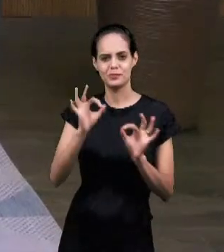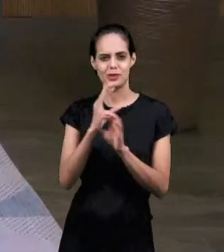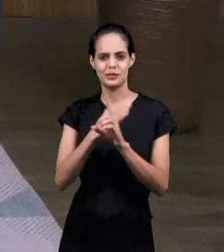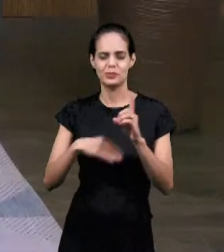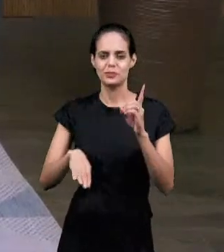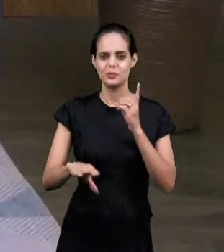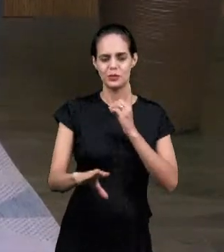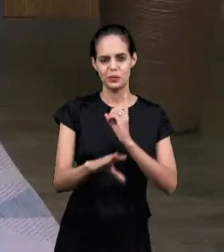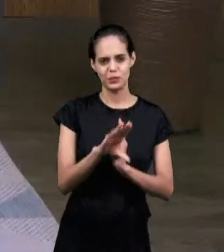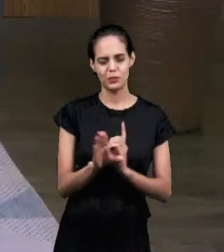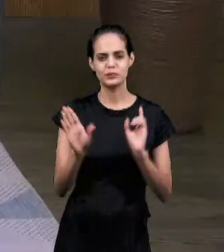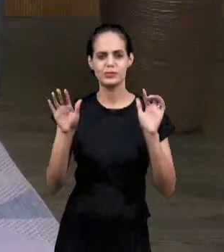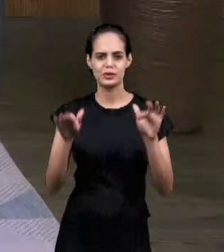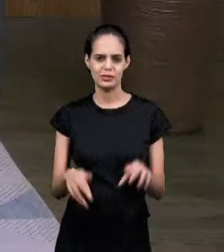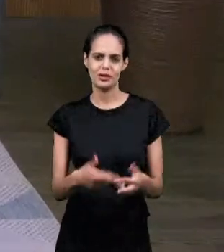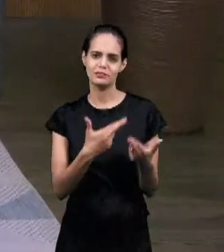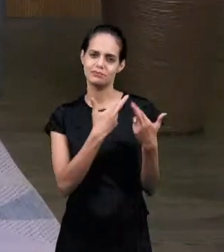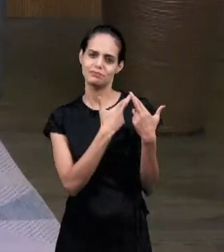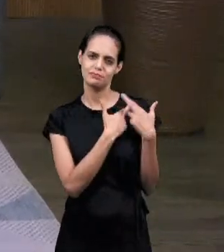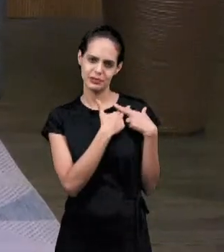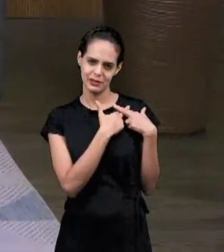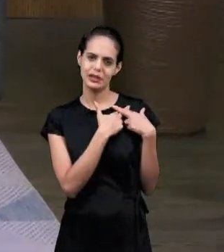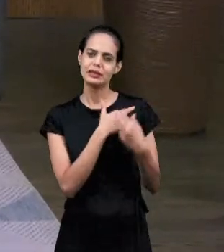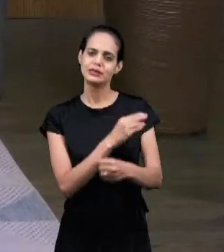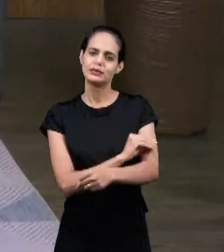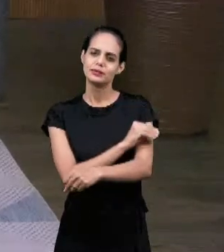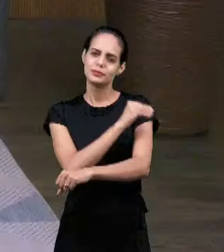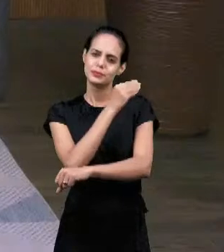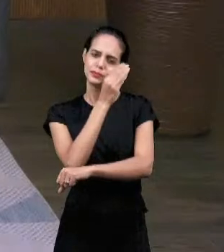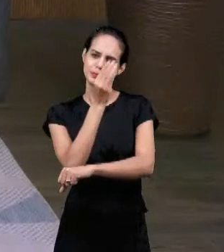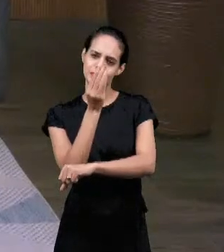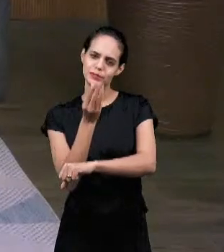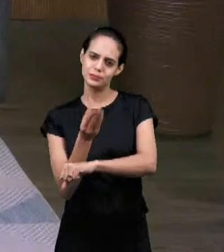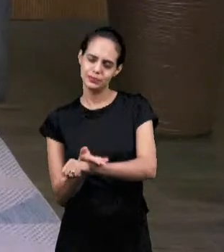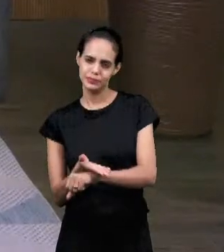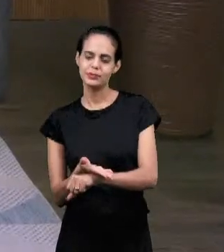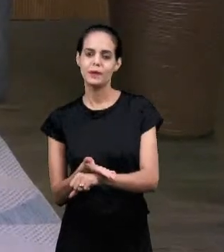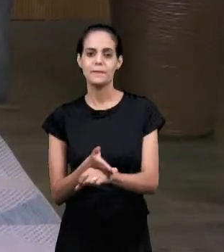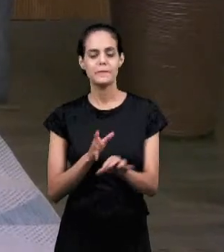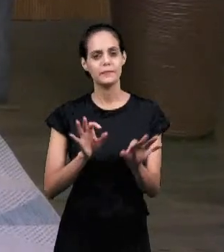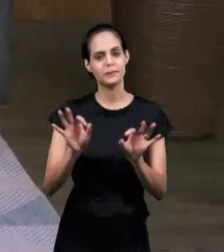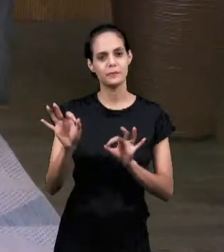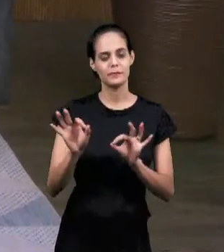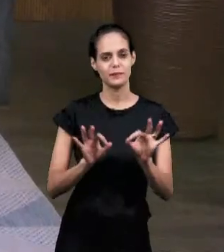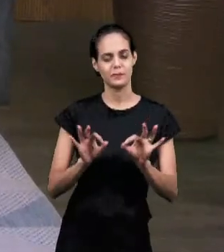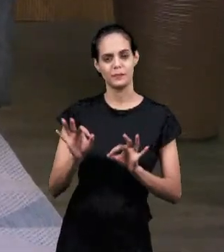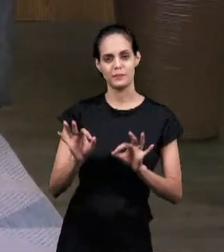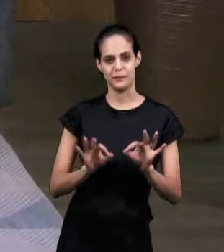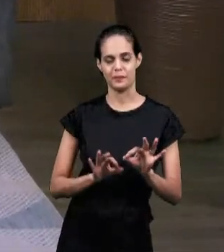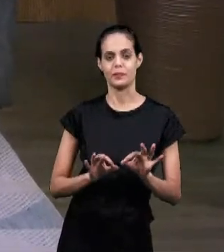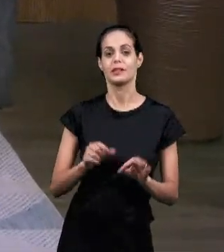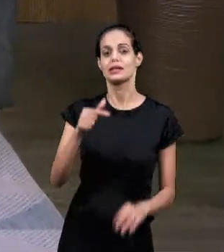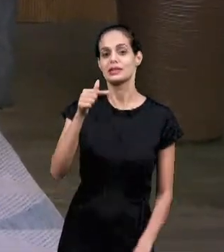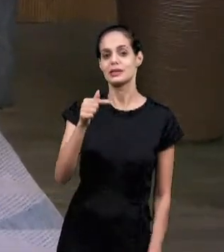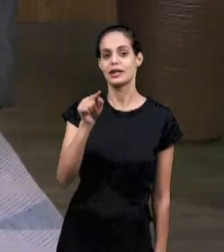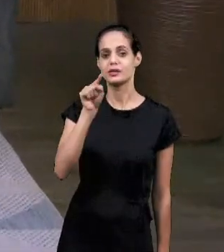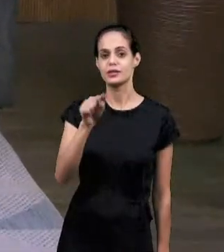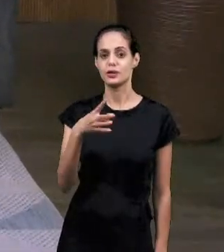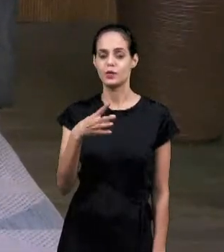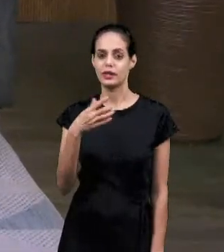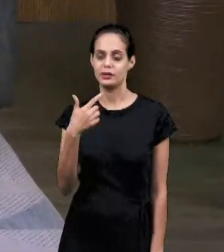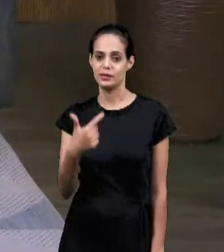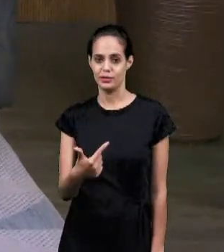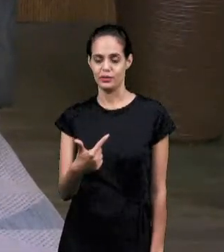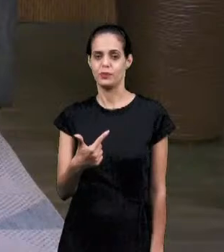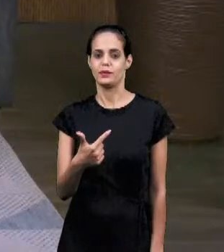as suas responsabilidades, obrigações do dia e tudo mais, se preparando. Agora são 19 horas e 42 minutos. Estamos falando ao vivo